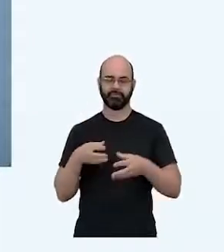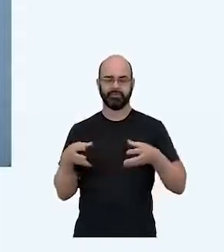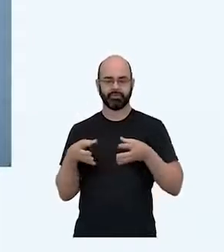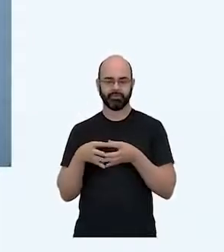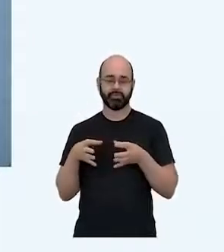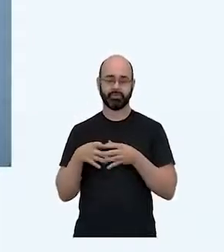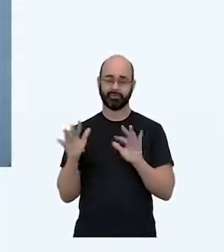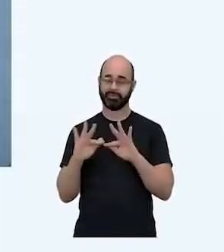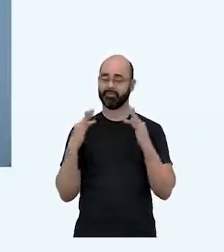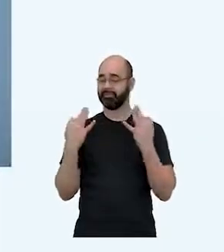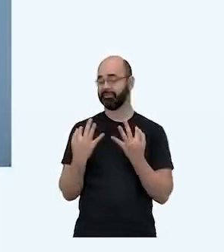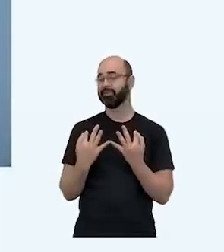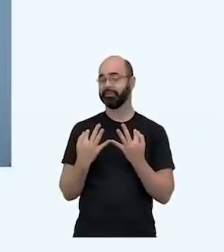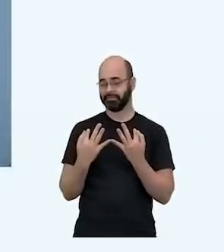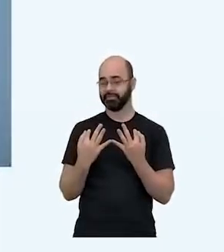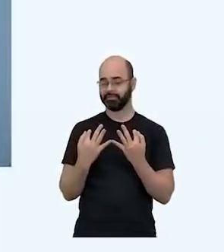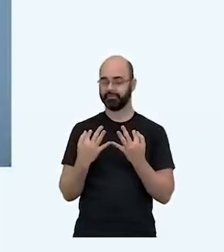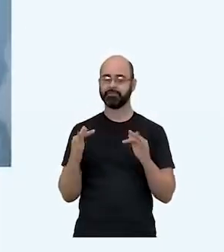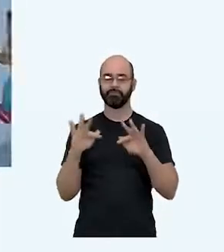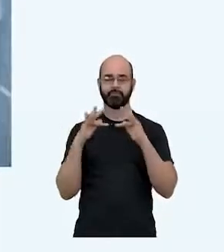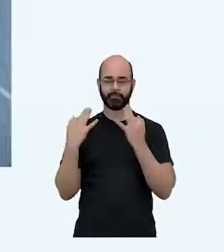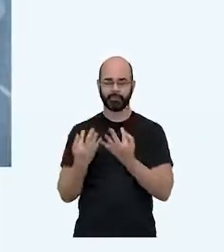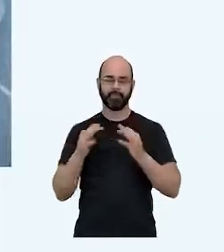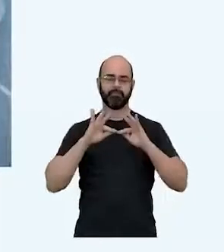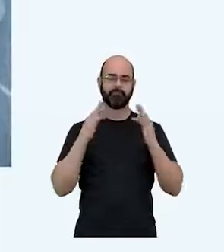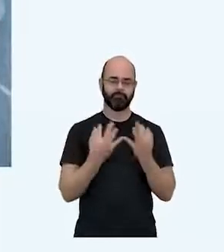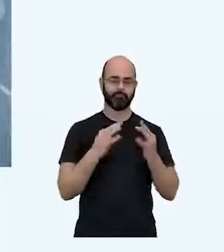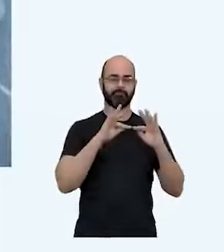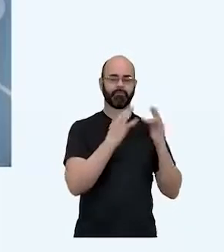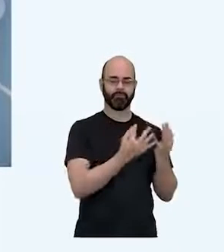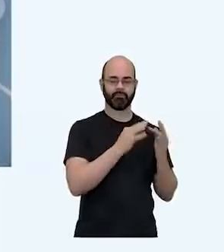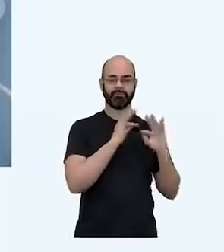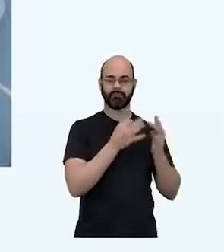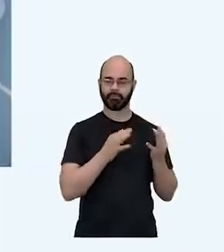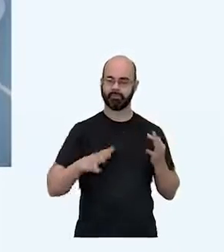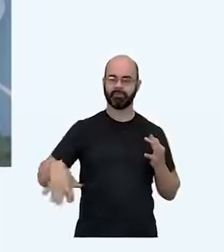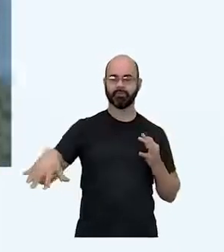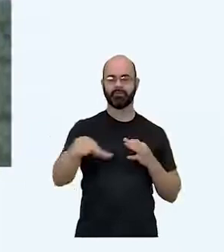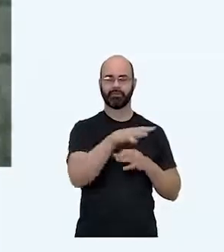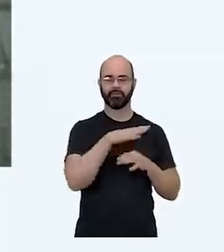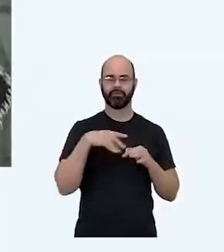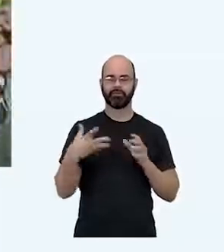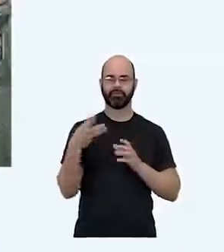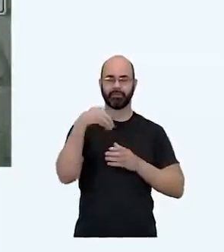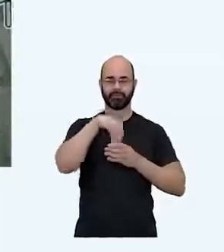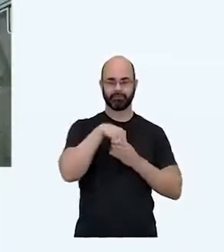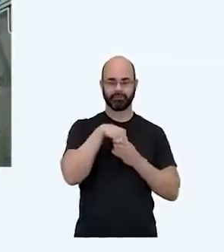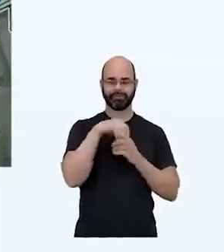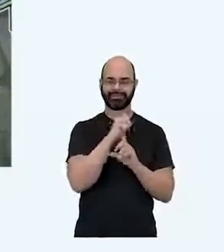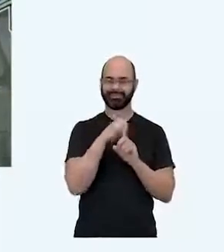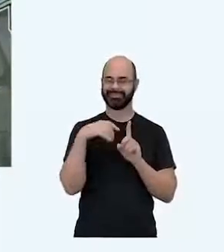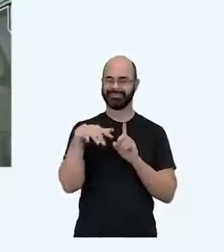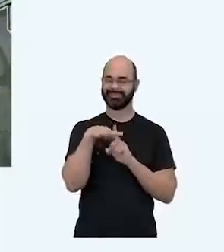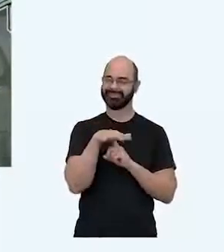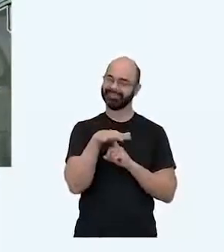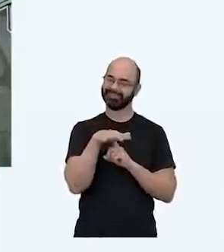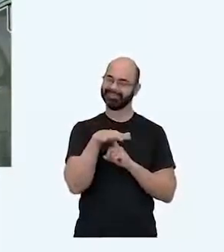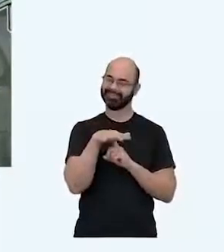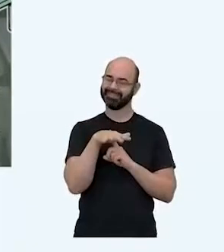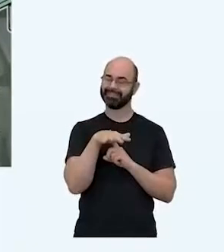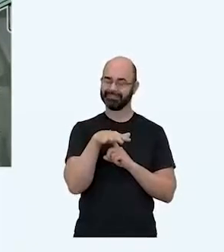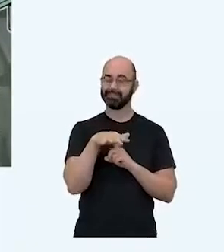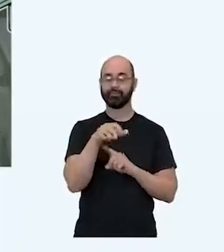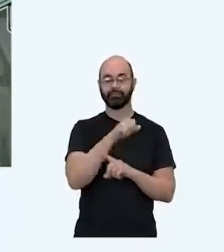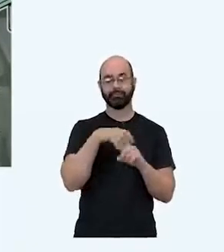família. E o grupo de diversas famílias juntas forma a nossa sociedade. Para tudo funcionar em harmonia, é importante